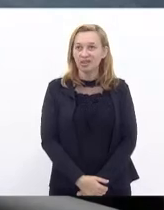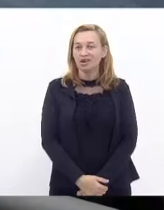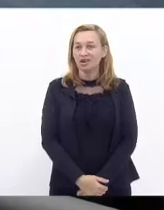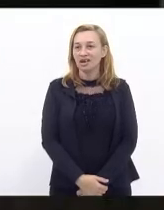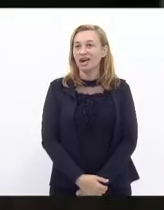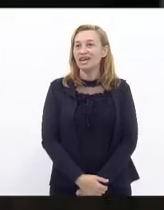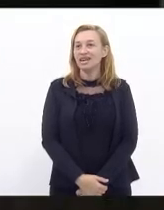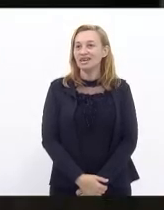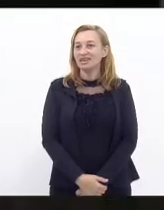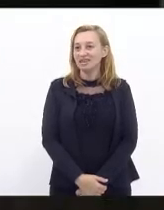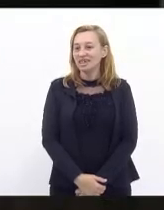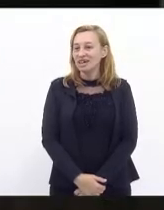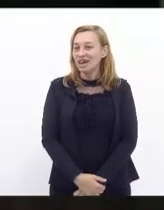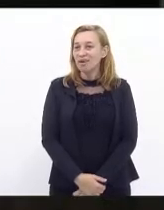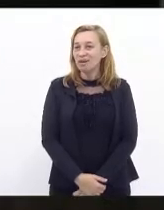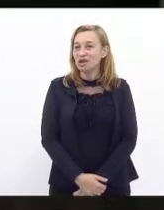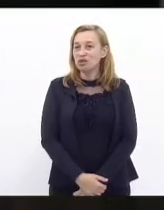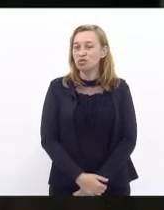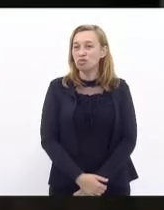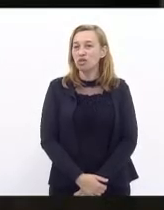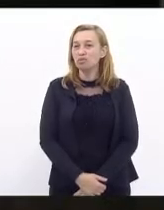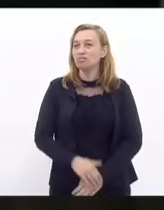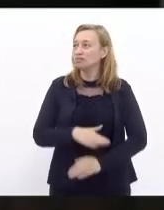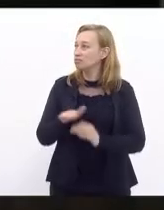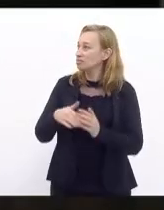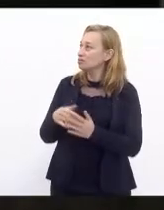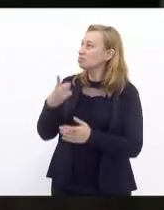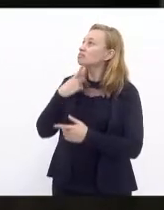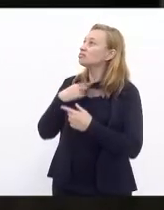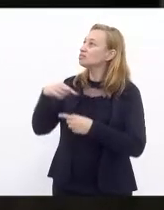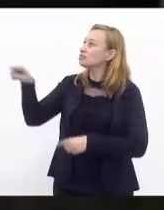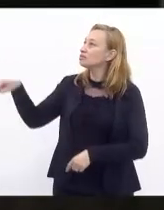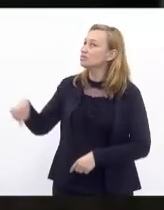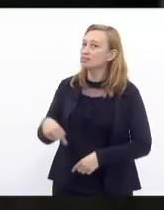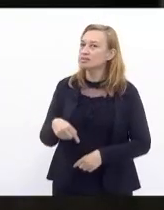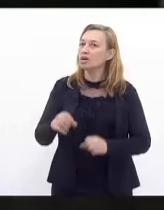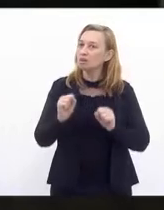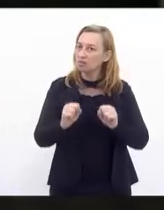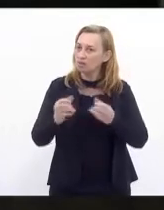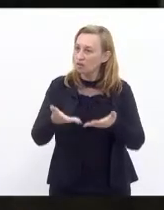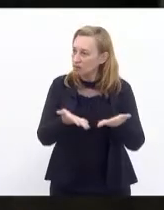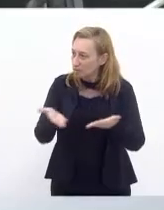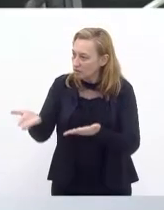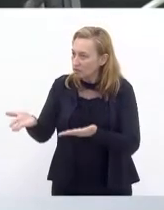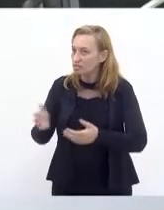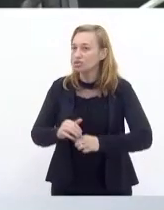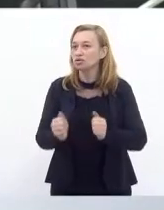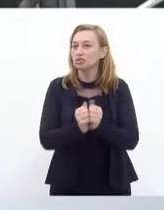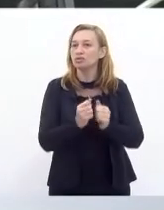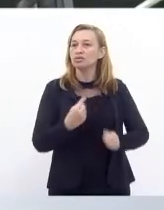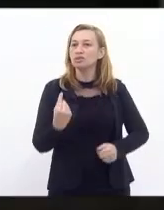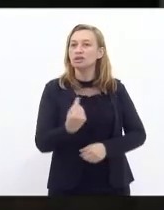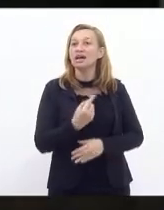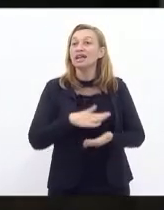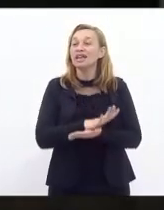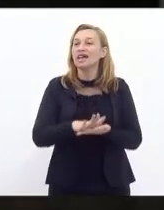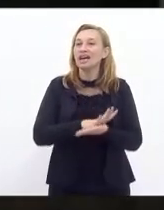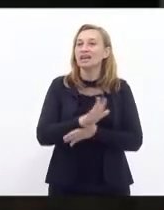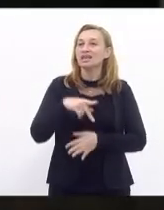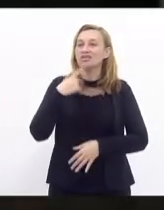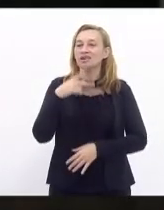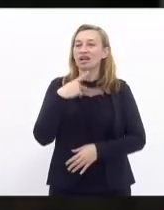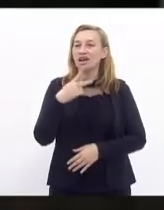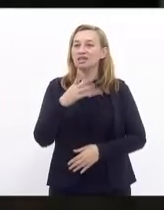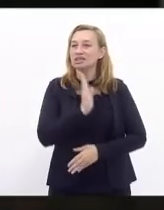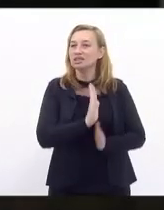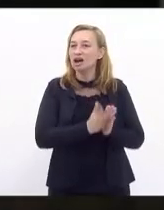Deixa eu convidar os professores que desejarem vir ao plenário, por favor, estejam conosco. Nada mais havendo a tratar